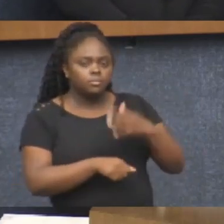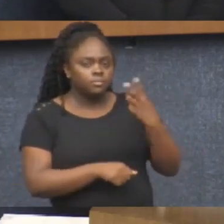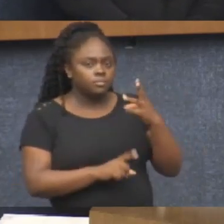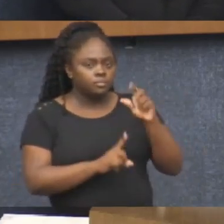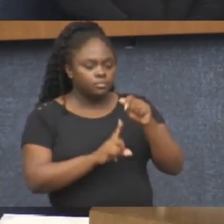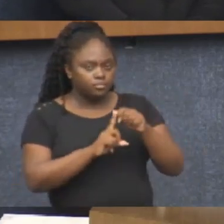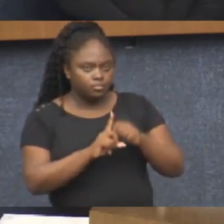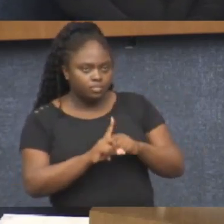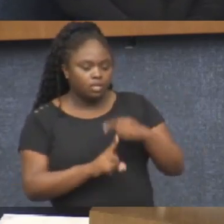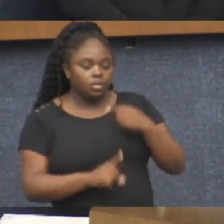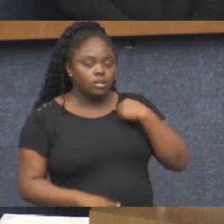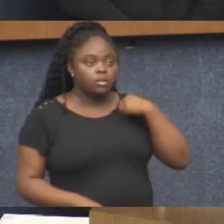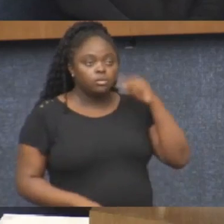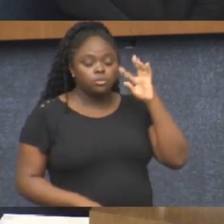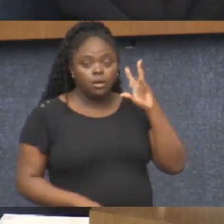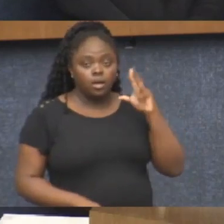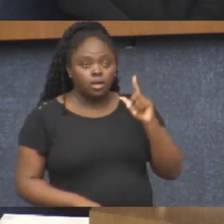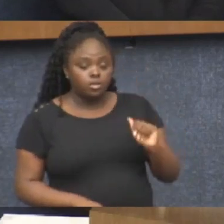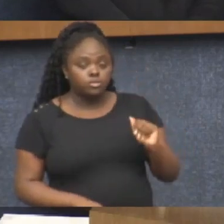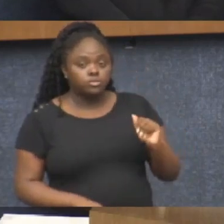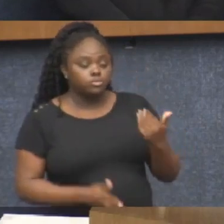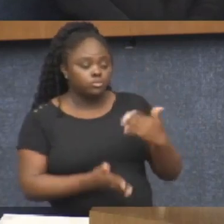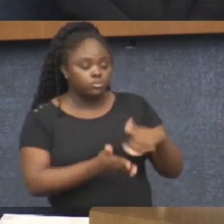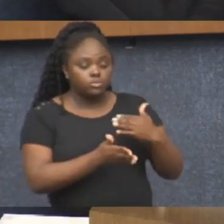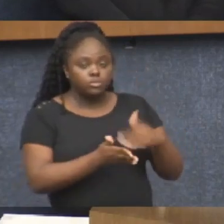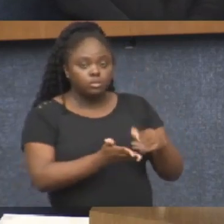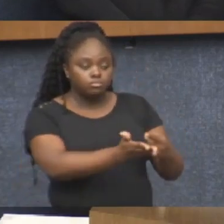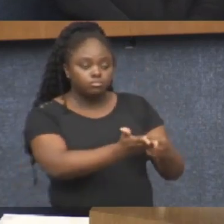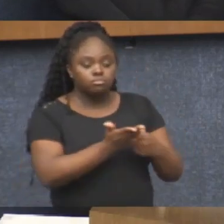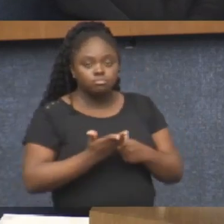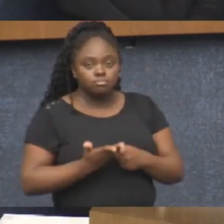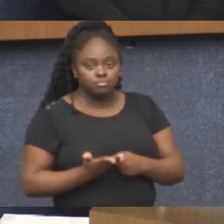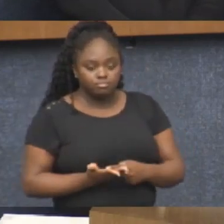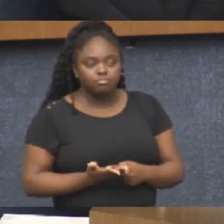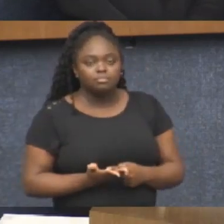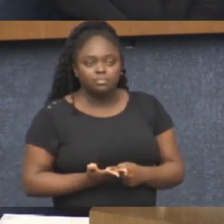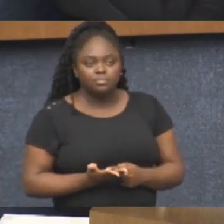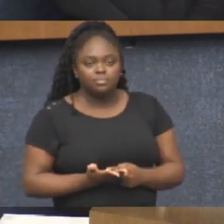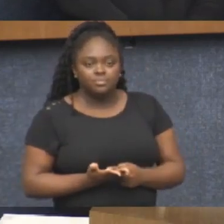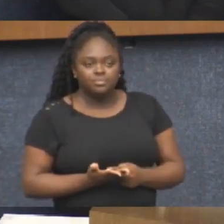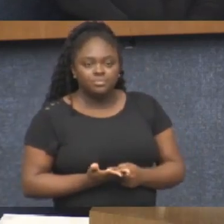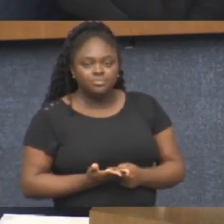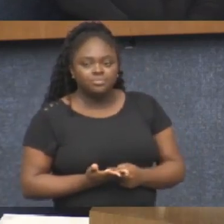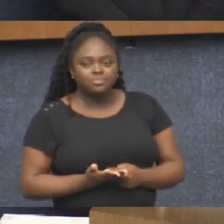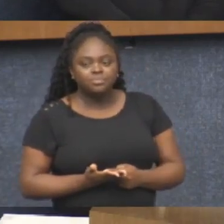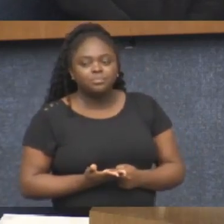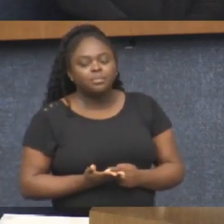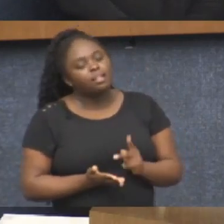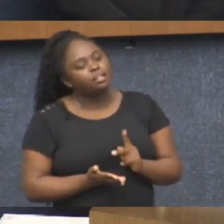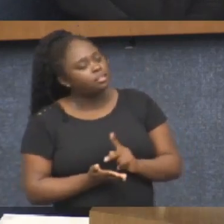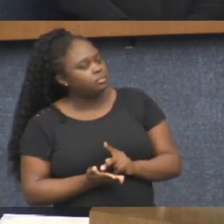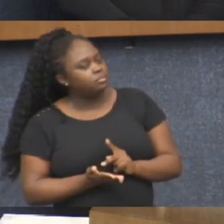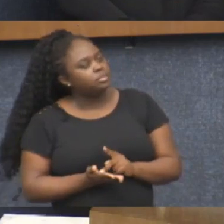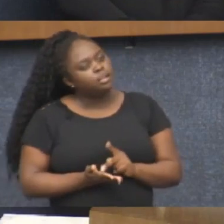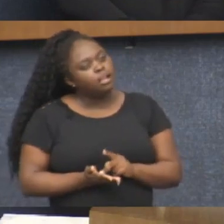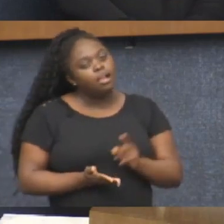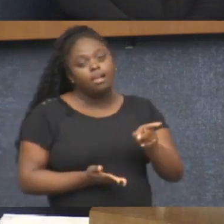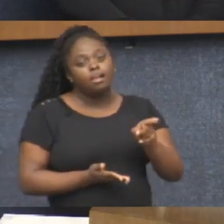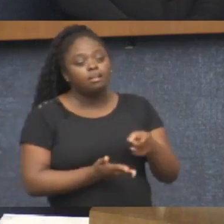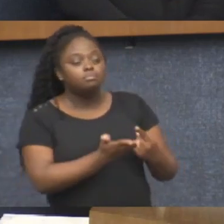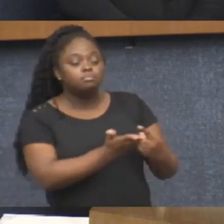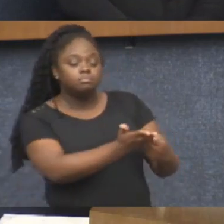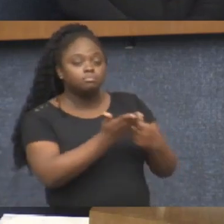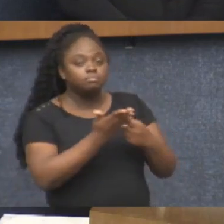3 meses, e eu acho que quando o secretário me faz esse convite, ele na verdade, ele faz